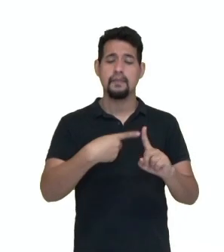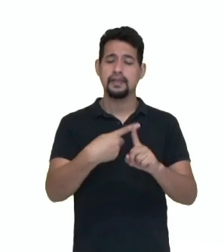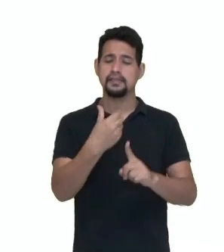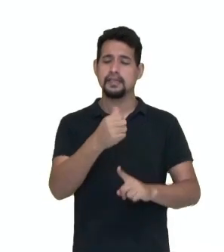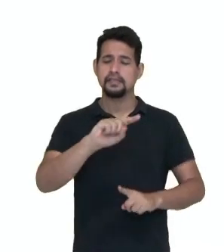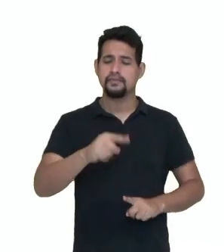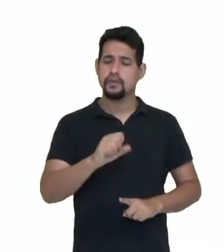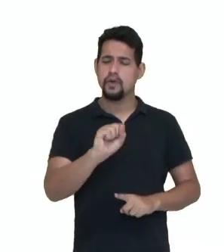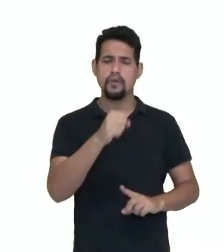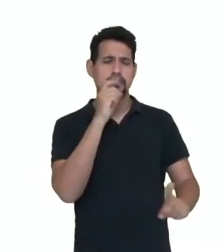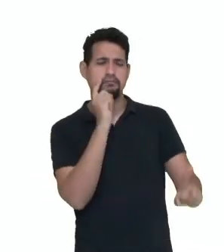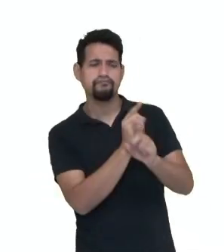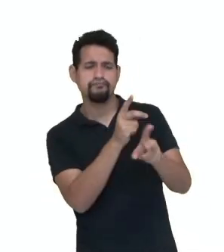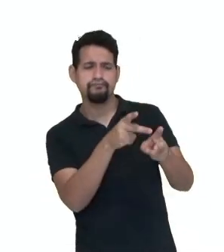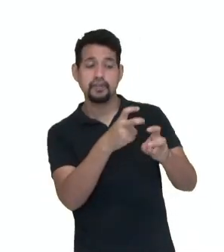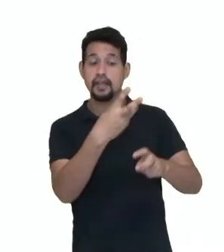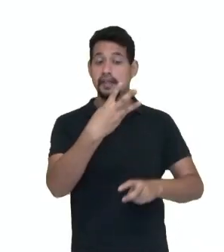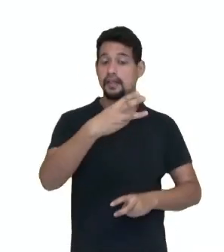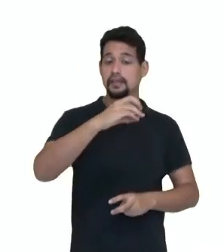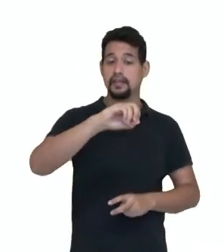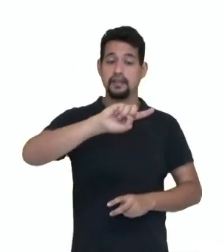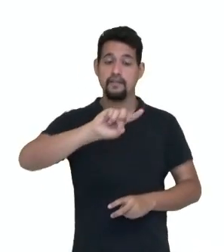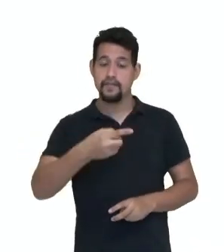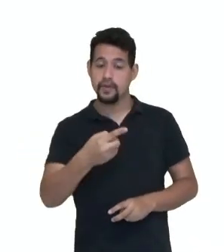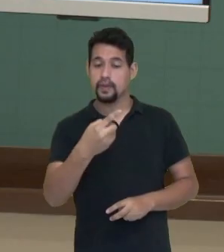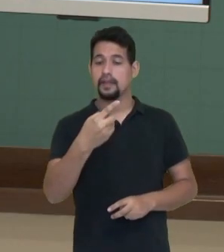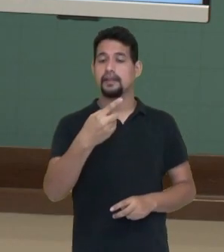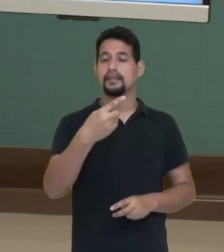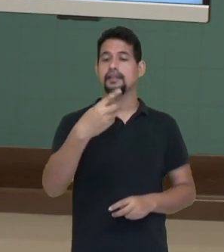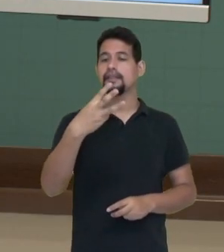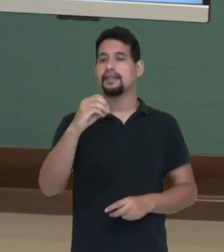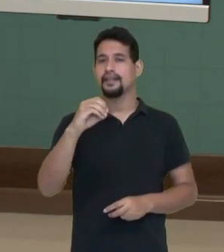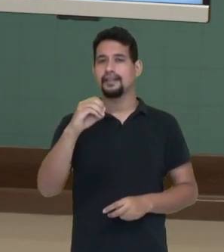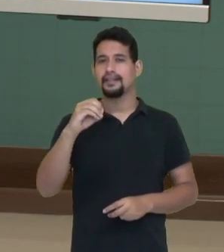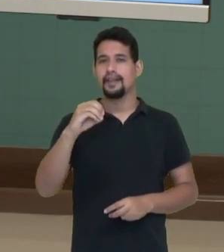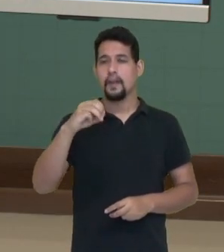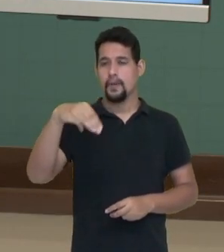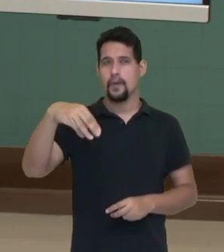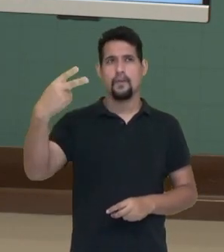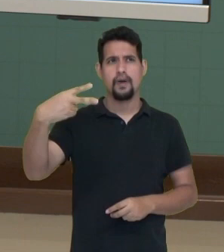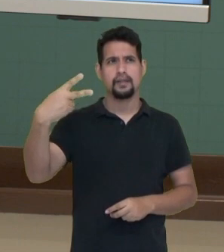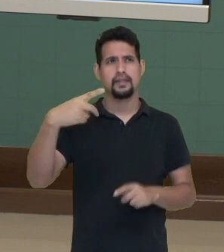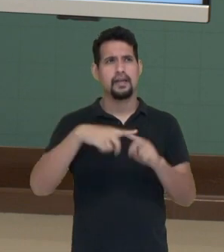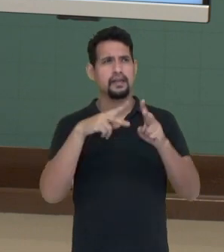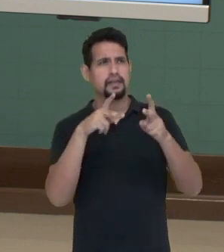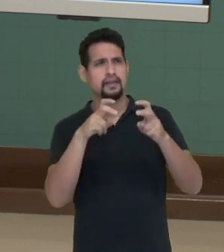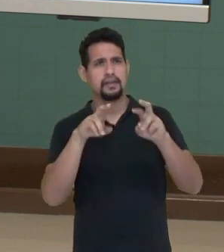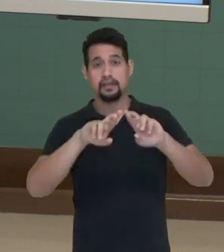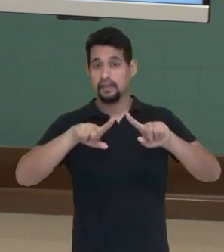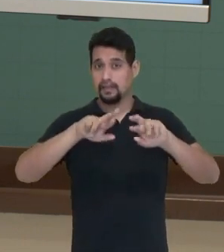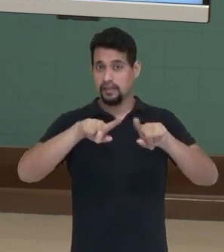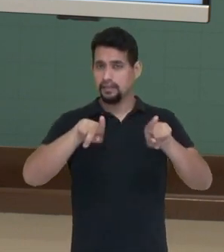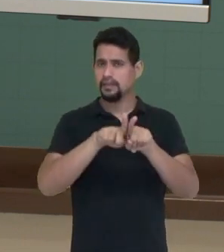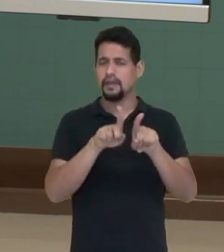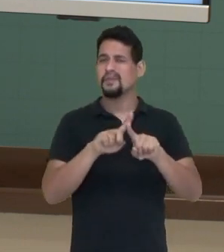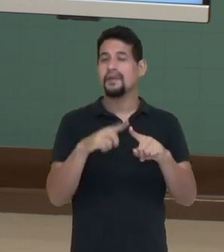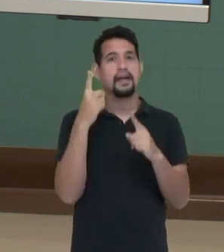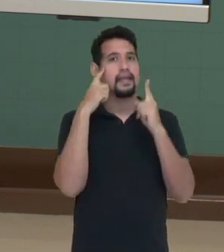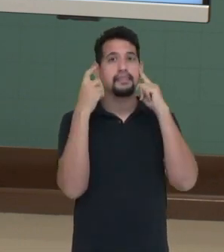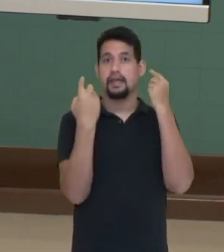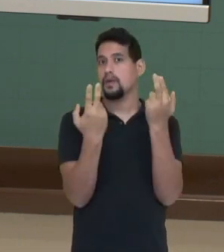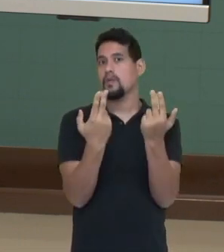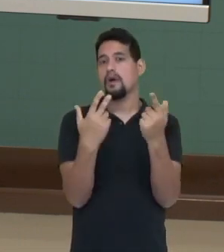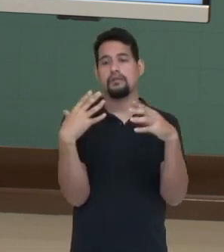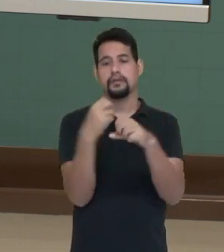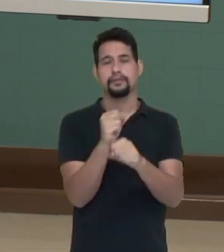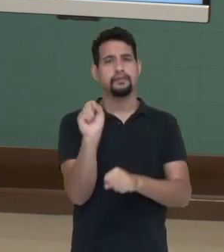6,8, você encontra lá 30,30 metros quadrados, tá bom? Então, perceba que a gente somou separado algumas partes, mas a mesma ideia de calcular